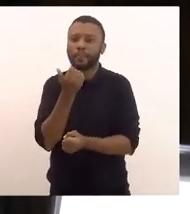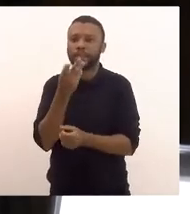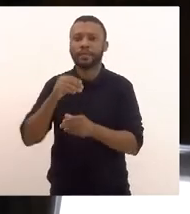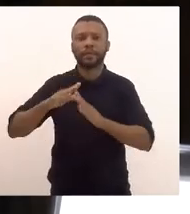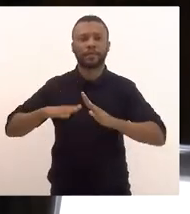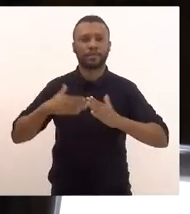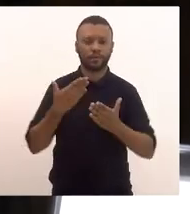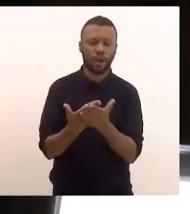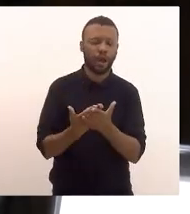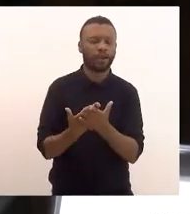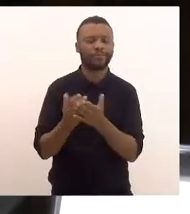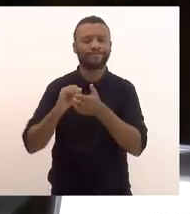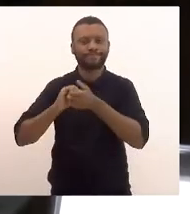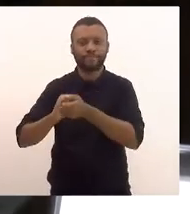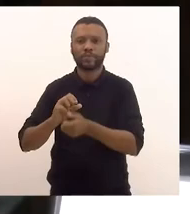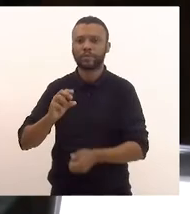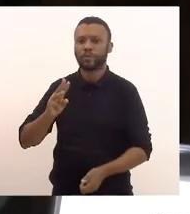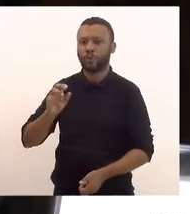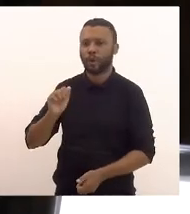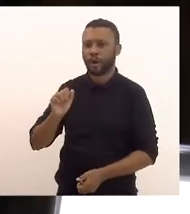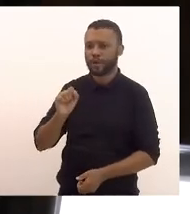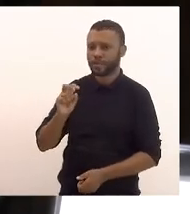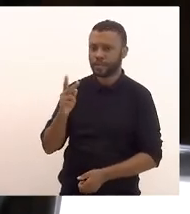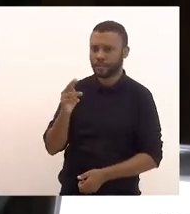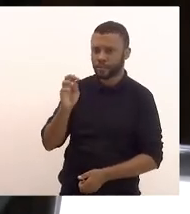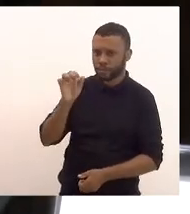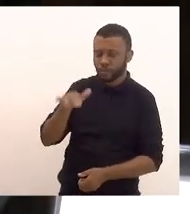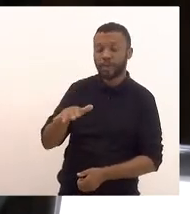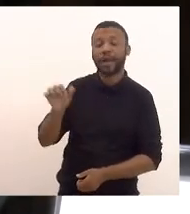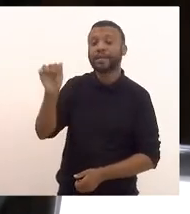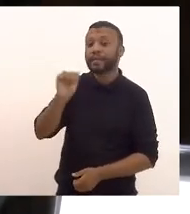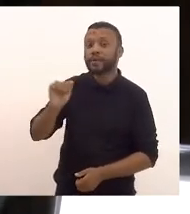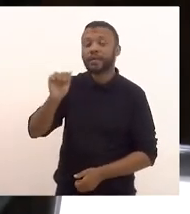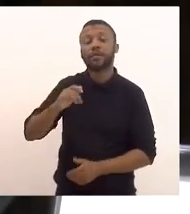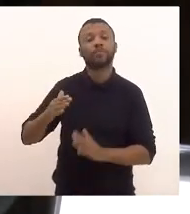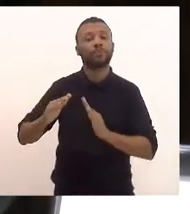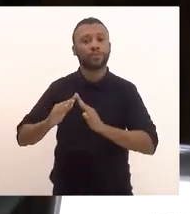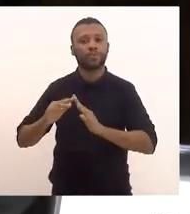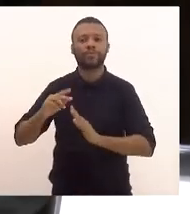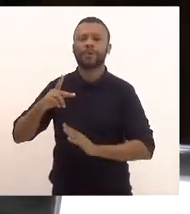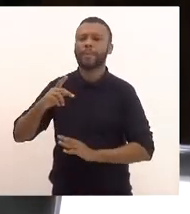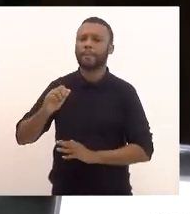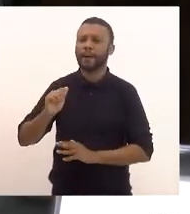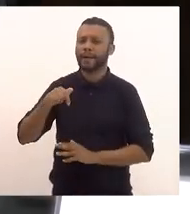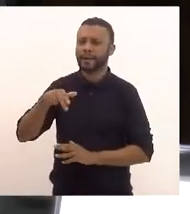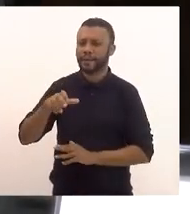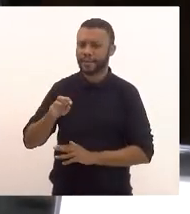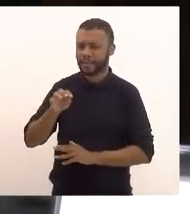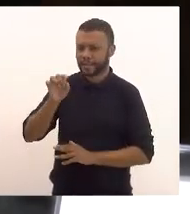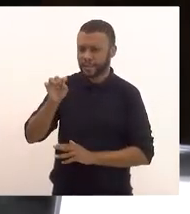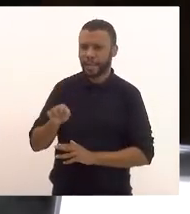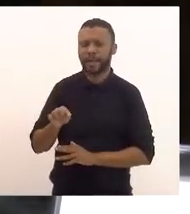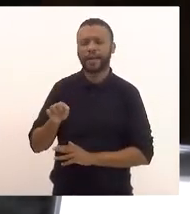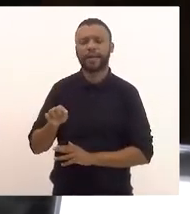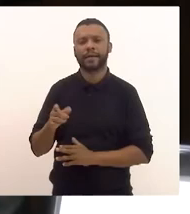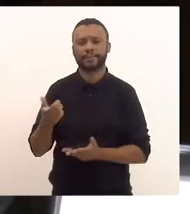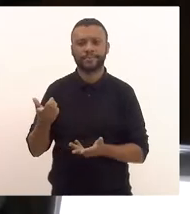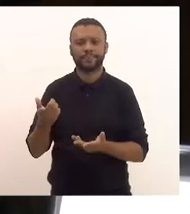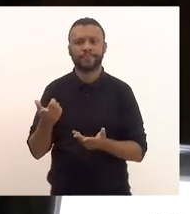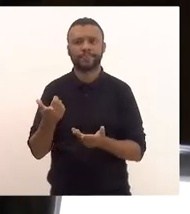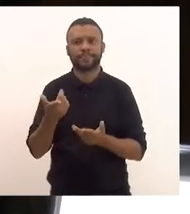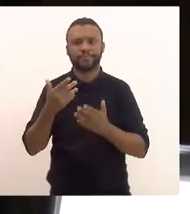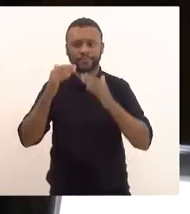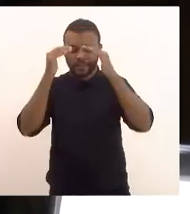saudável Washington da associação de moradores de Paquetá e também do Sinpro me